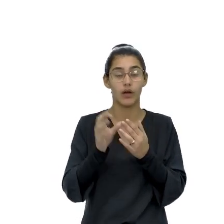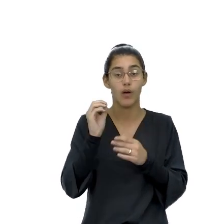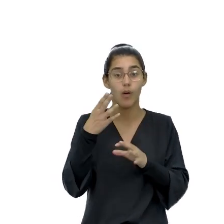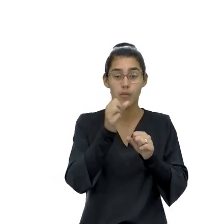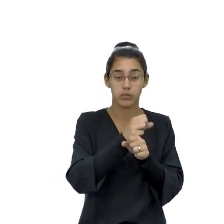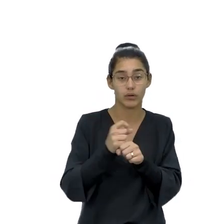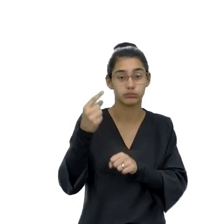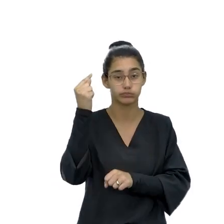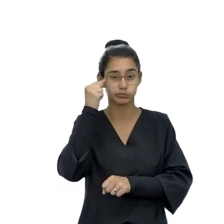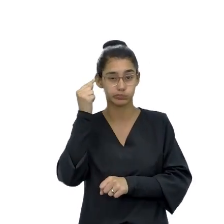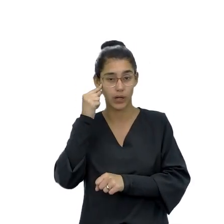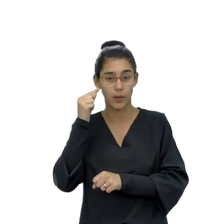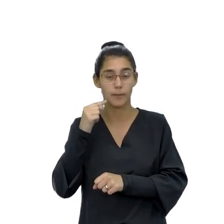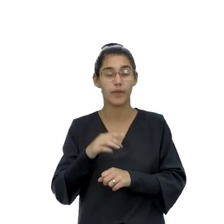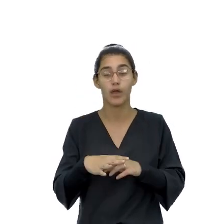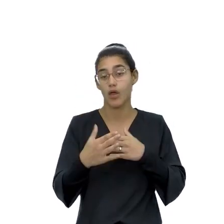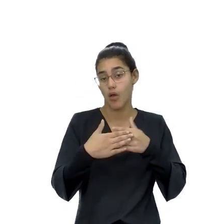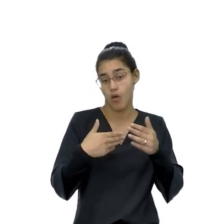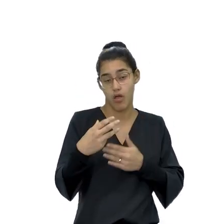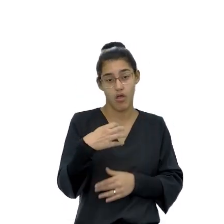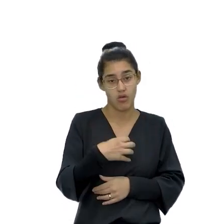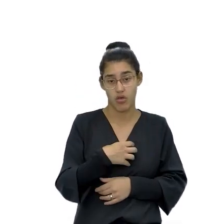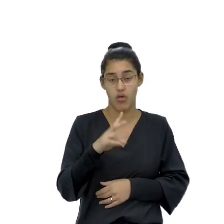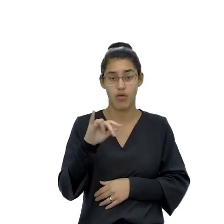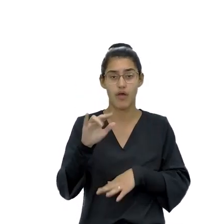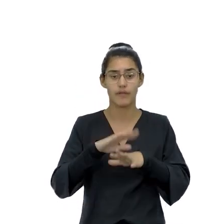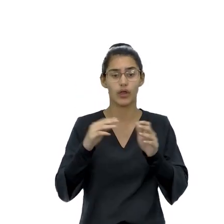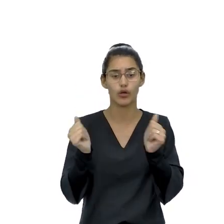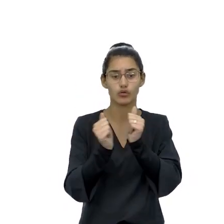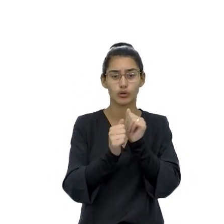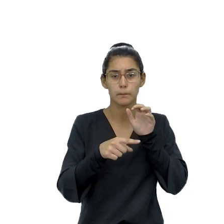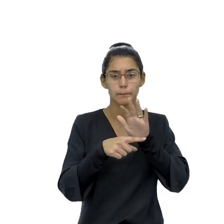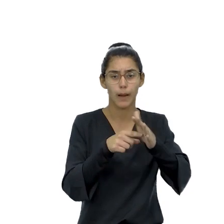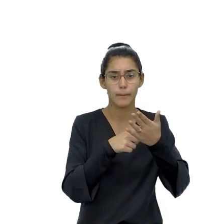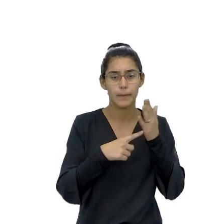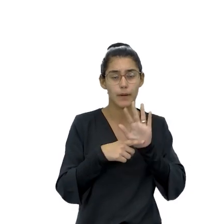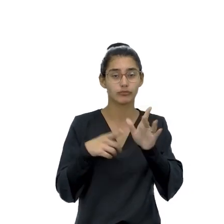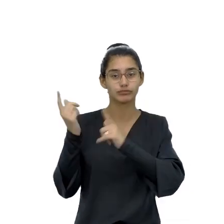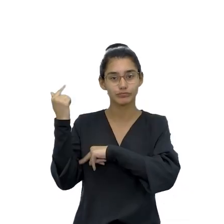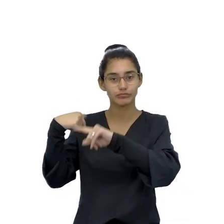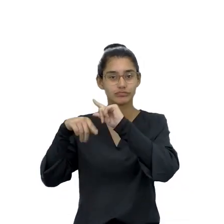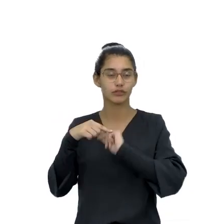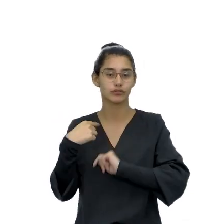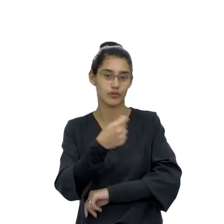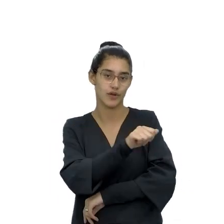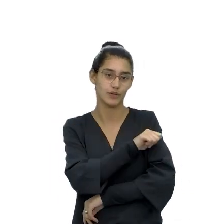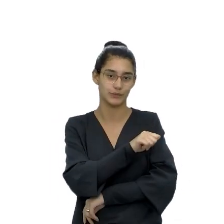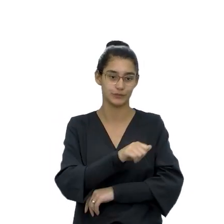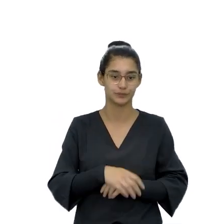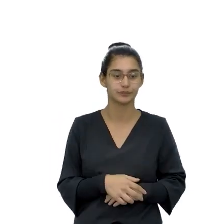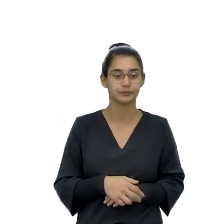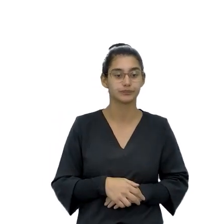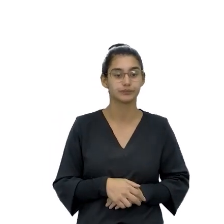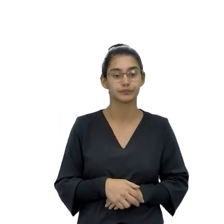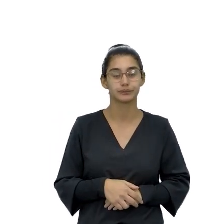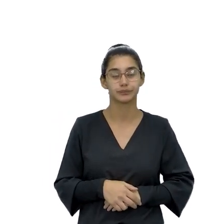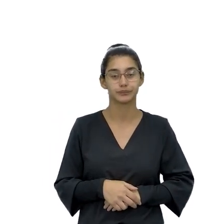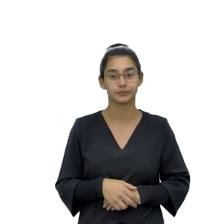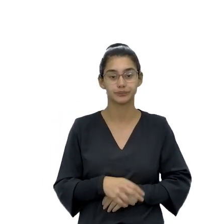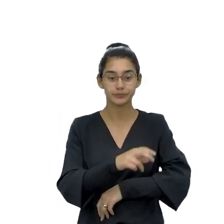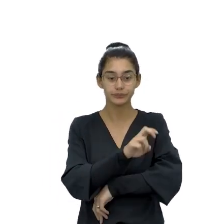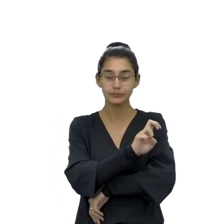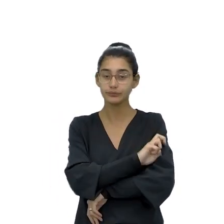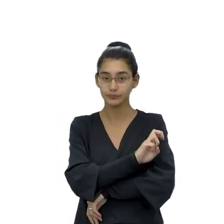cálculo mental, de qualquer forma, irá trabalhar e contribuir para o avanço do nosso aluno. No quinto ano,